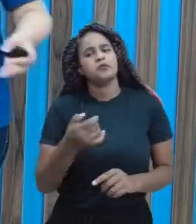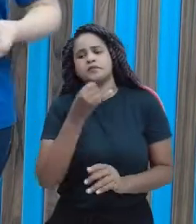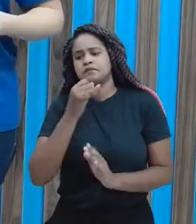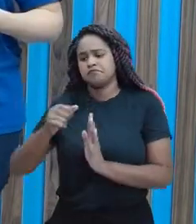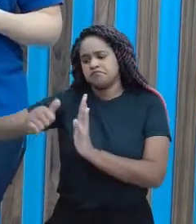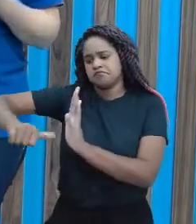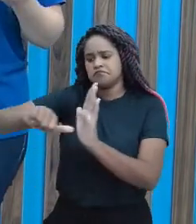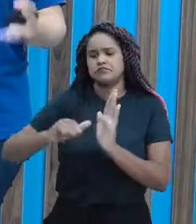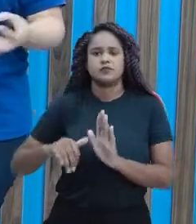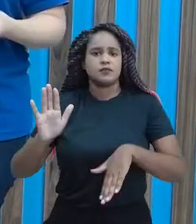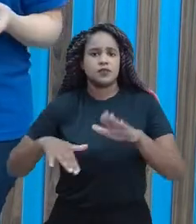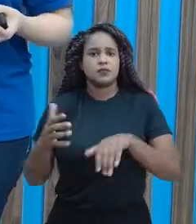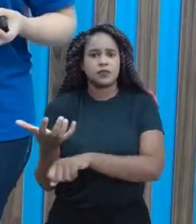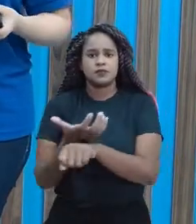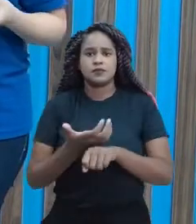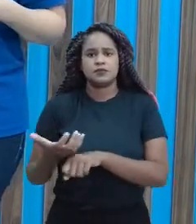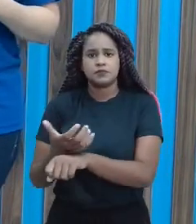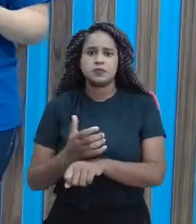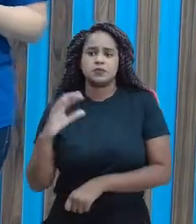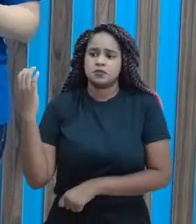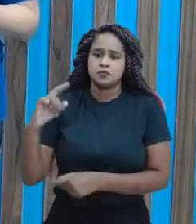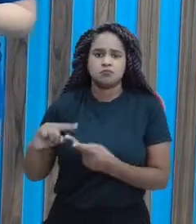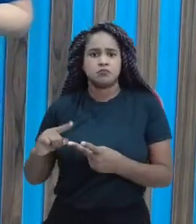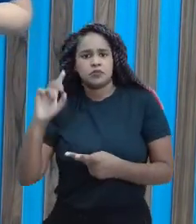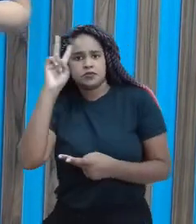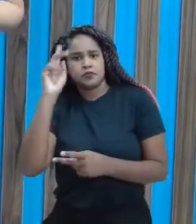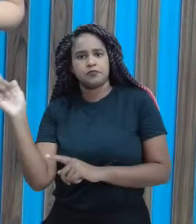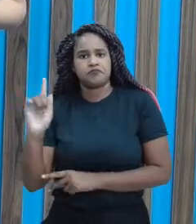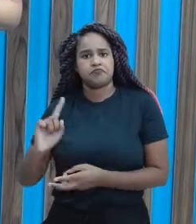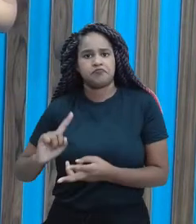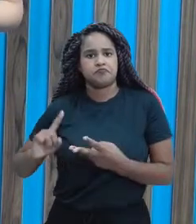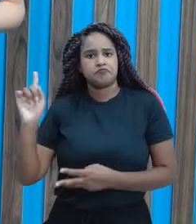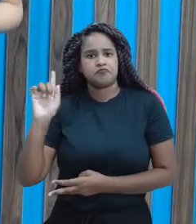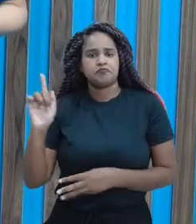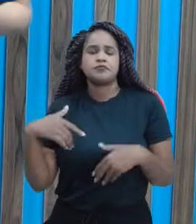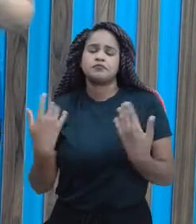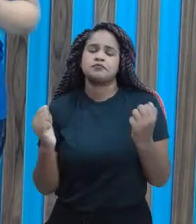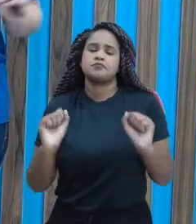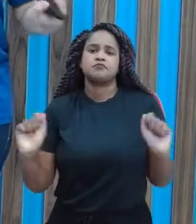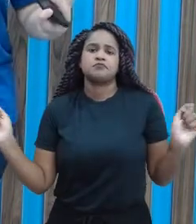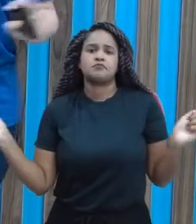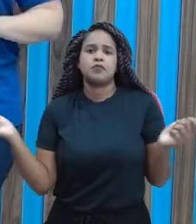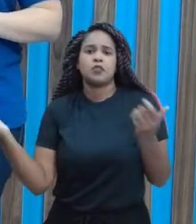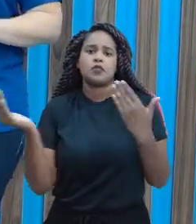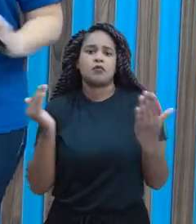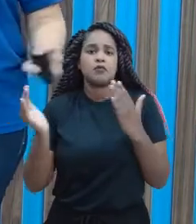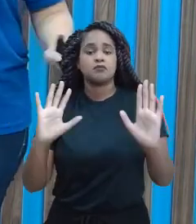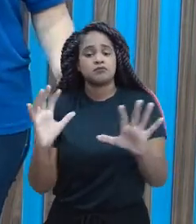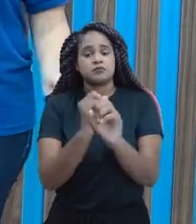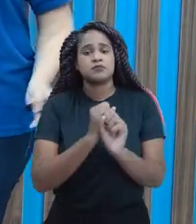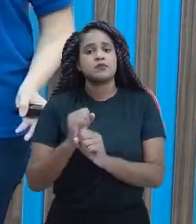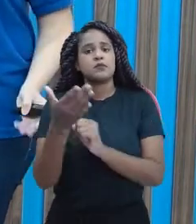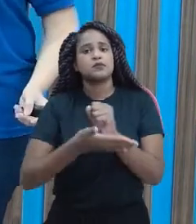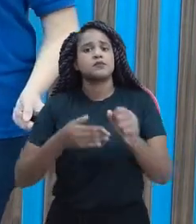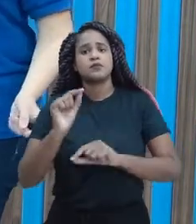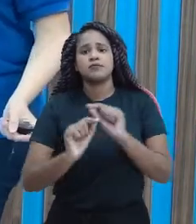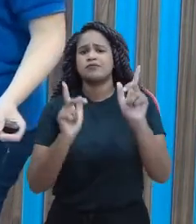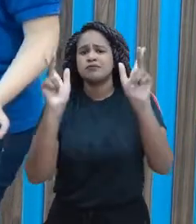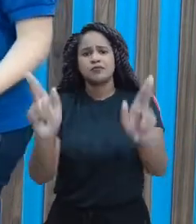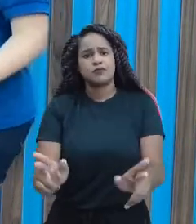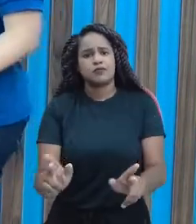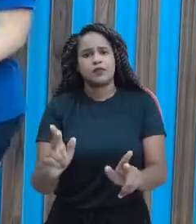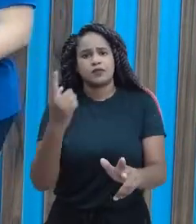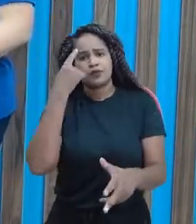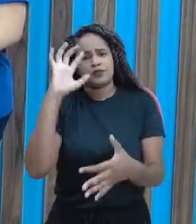dependendo da história, geografia, ciências, que a gente pode ter esse tipo de comparação, mas o cálculo basicamente é a mesma coisa,